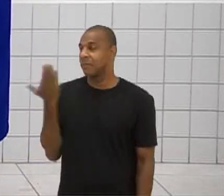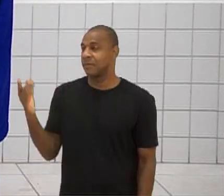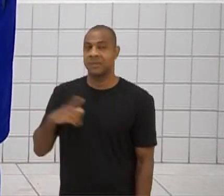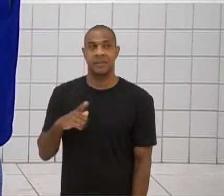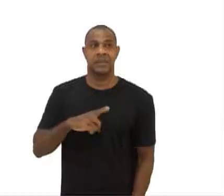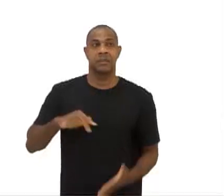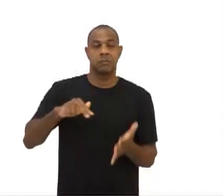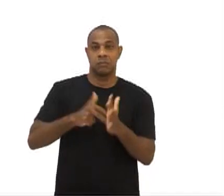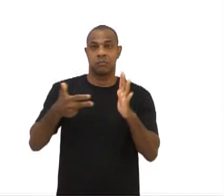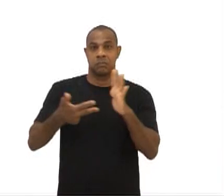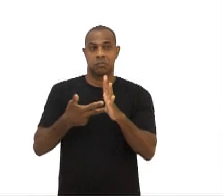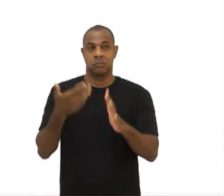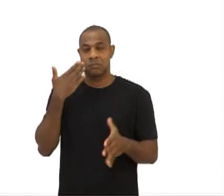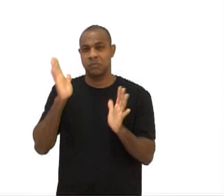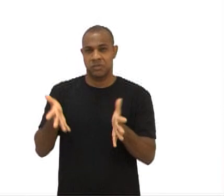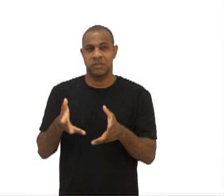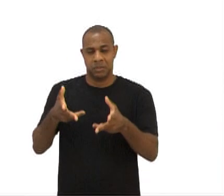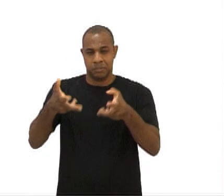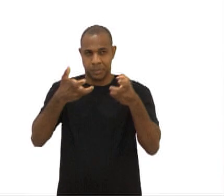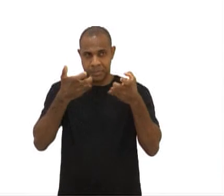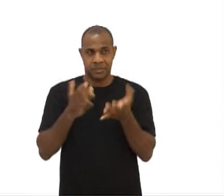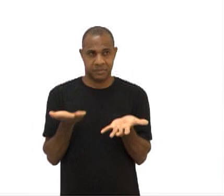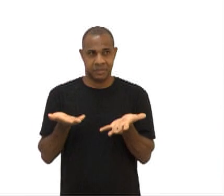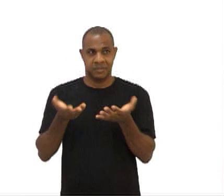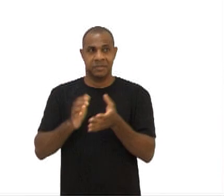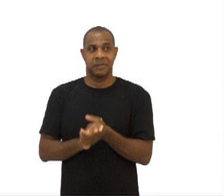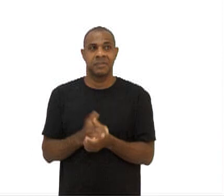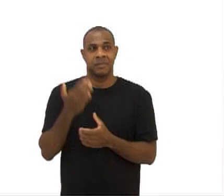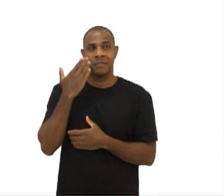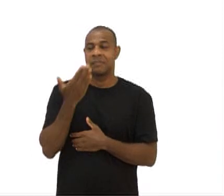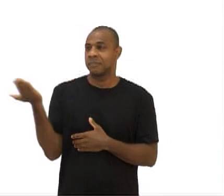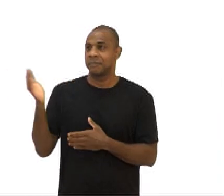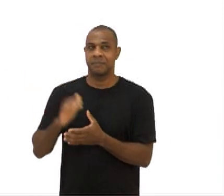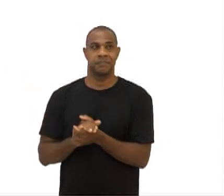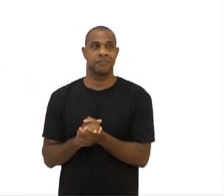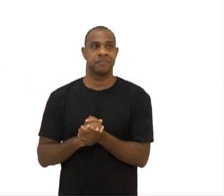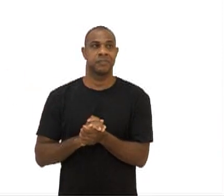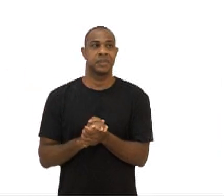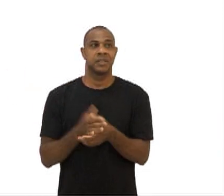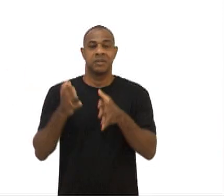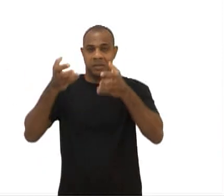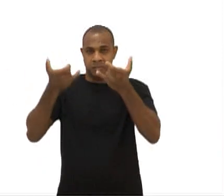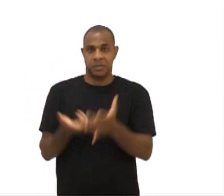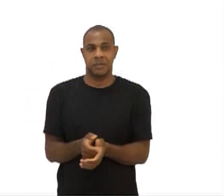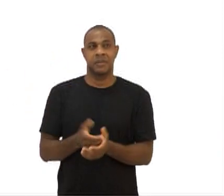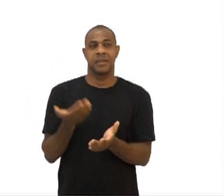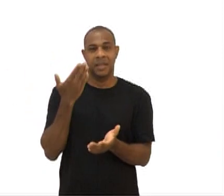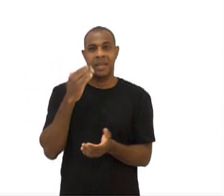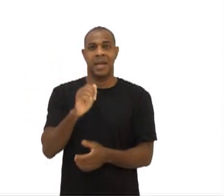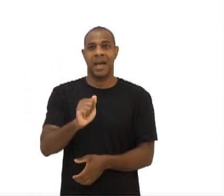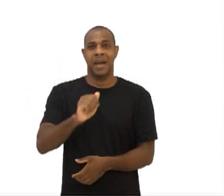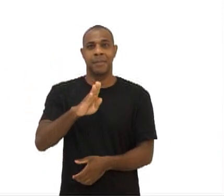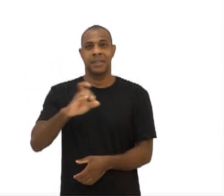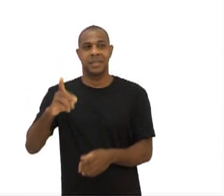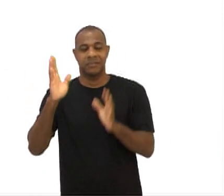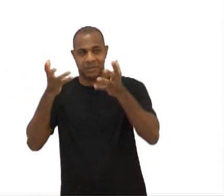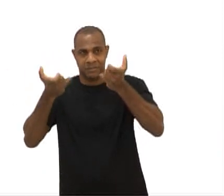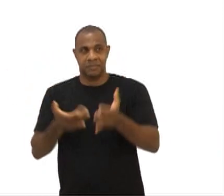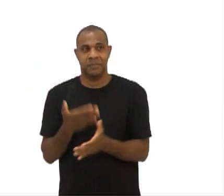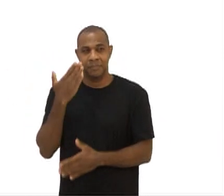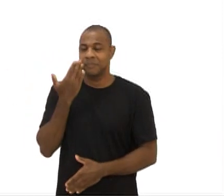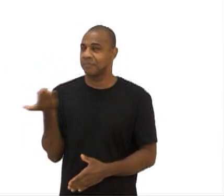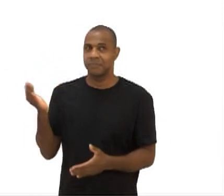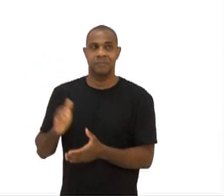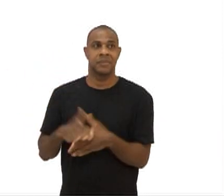tem a representação, a gente já viu esses parâmetros, mas é bom sempre estar, né, professora? Isso. Reforçando, né, porque é algo diferente para